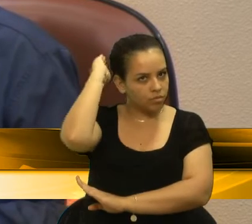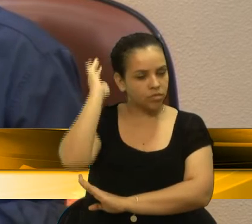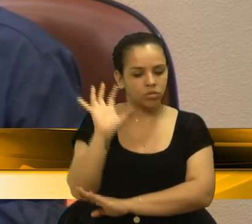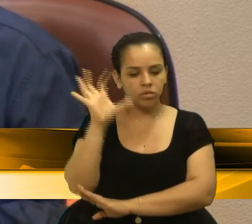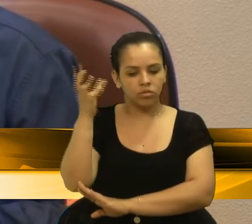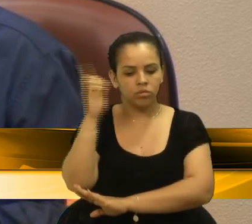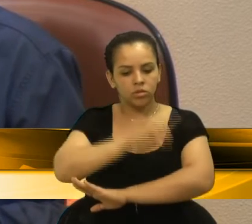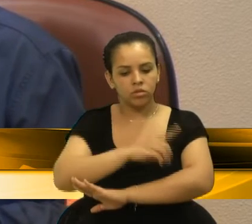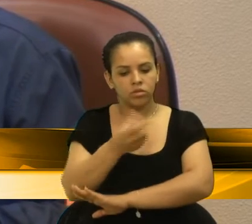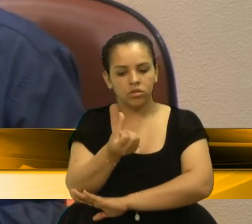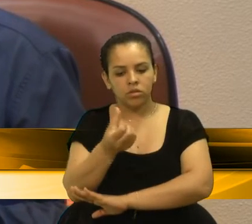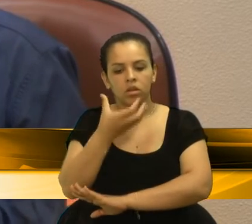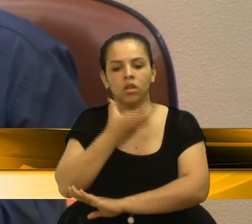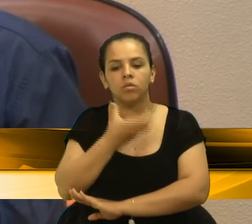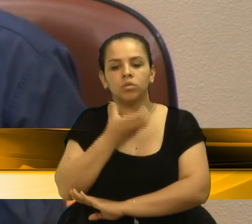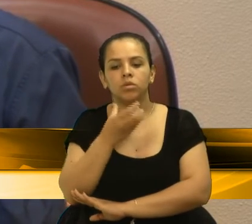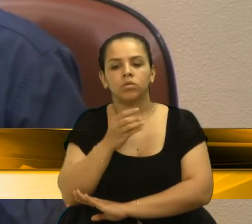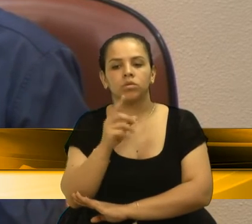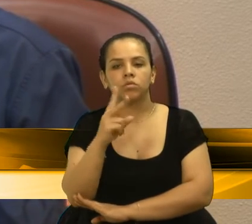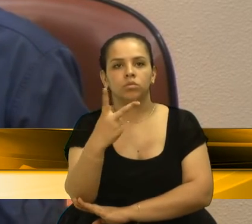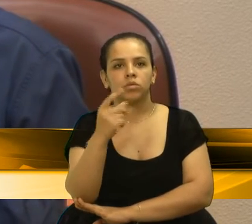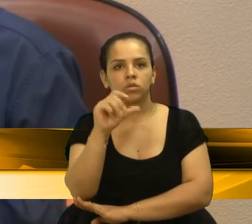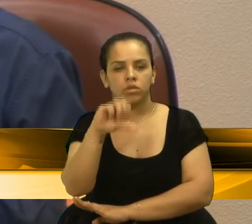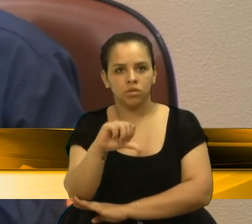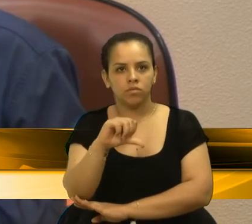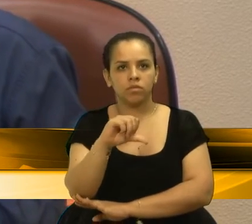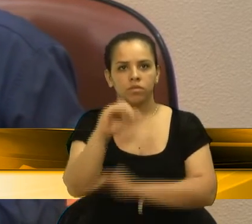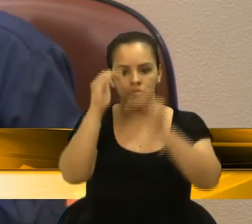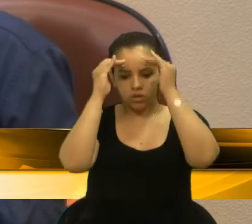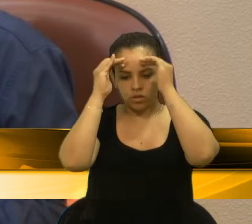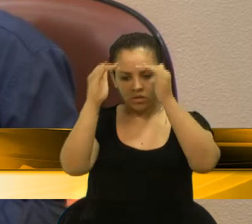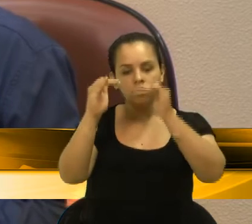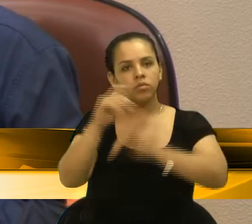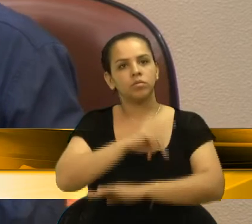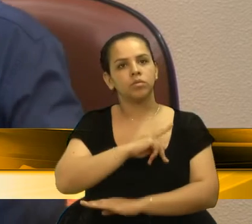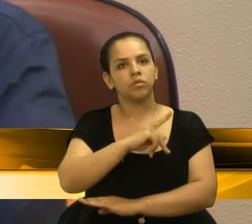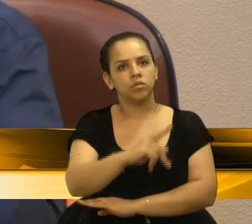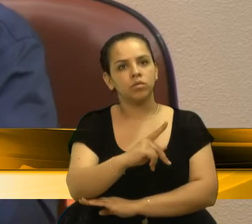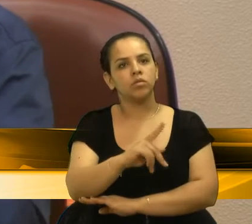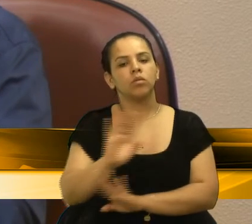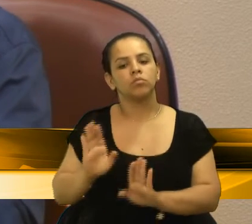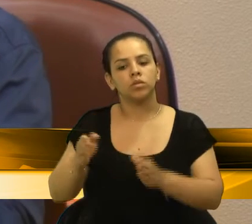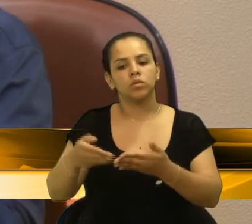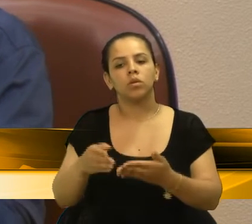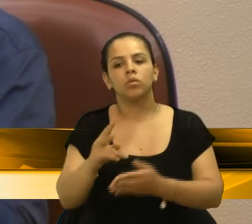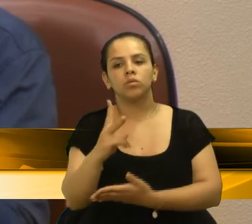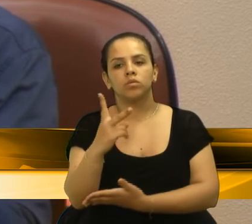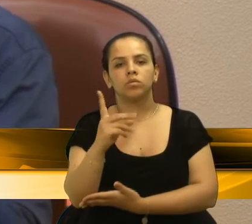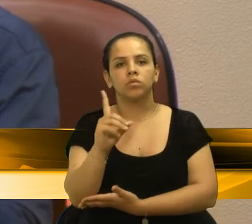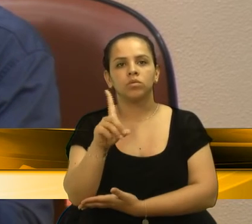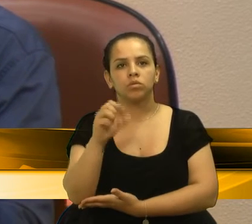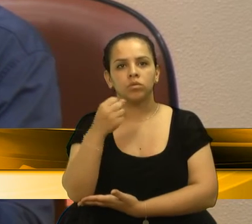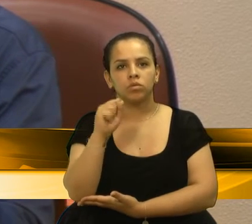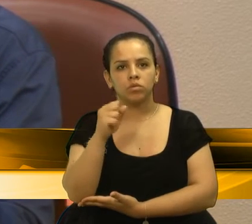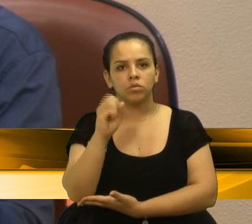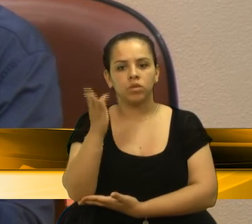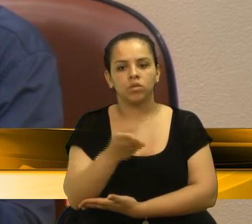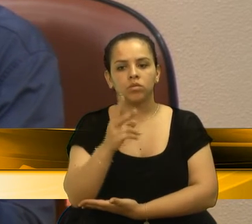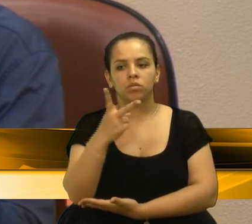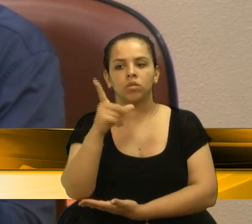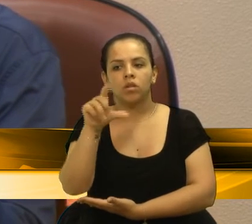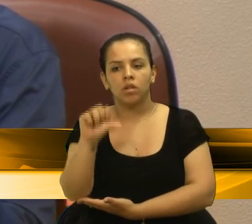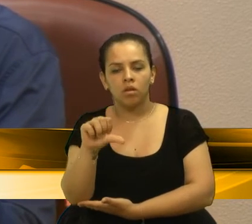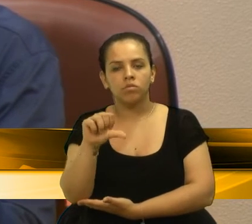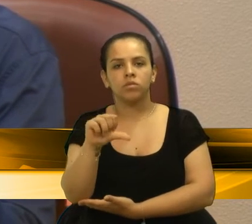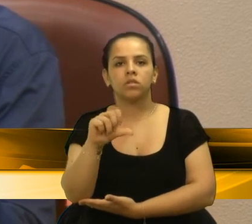no dia 6 de dezembro de 2019. Respeitosamente, vereador Alceu João Tomé. Comissão processante ata 18/2019, aos 6 dias do mês de